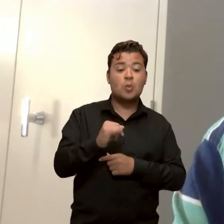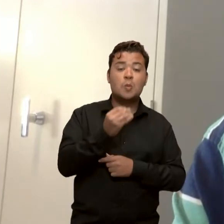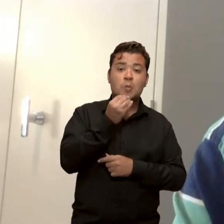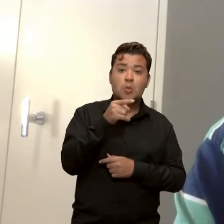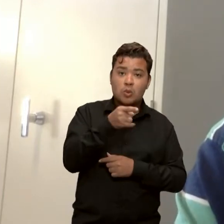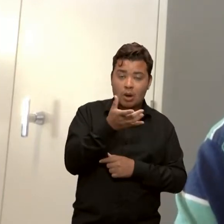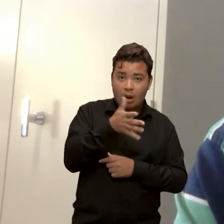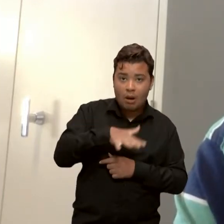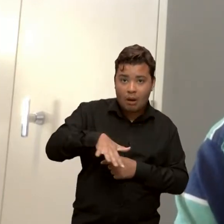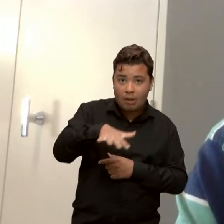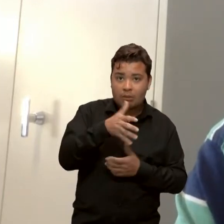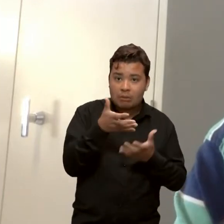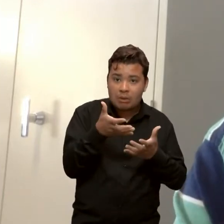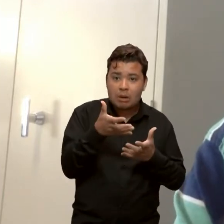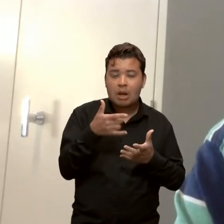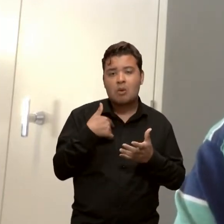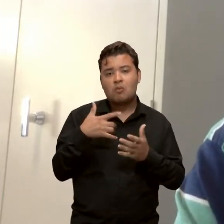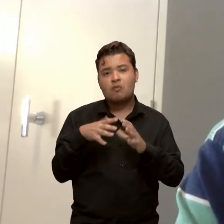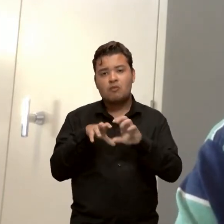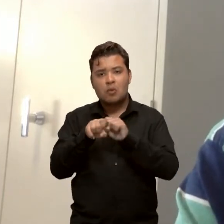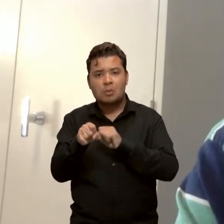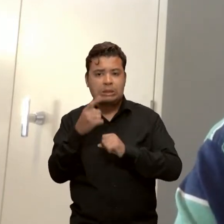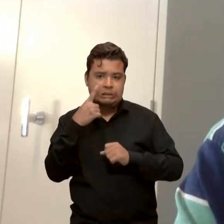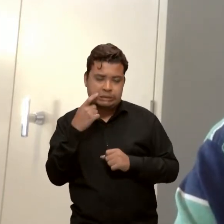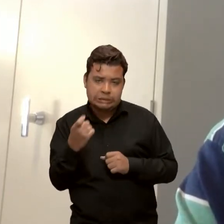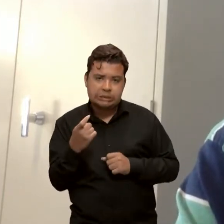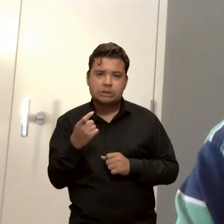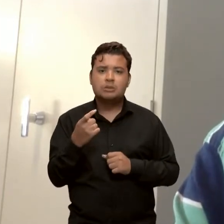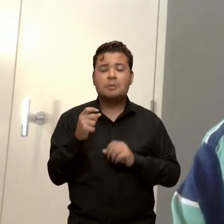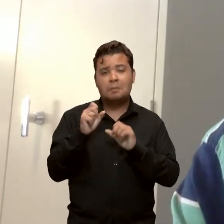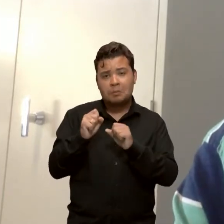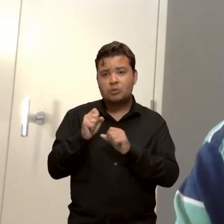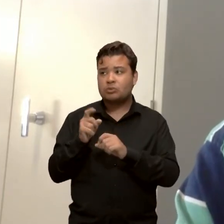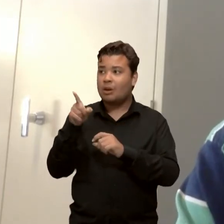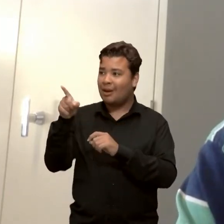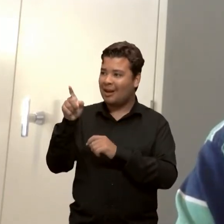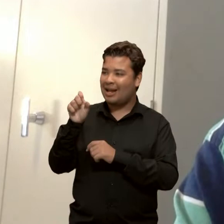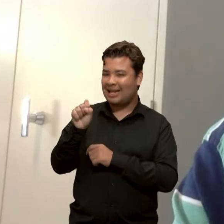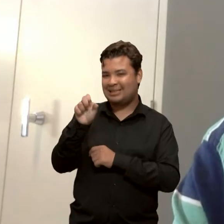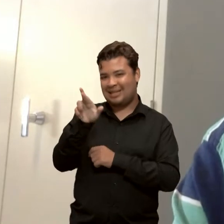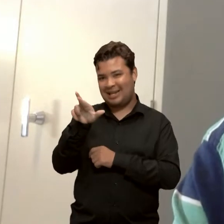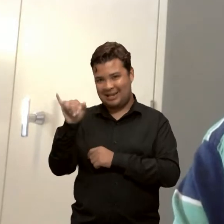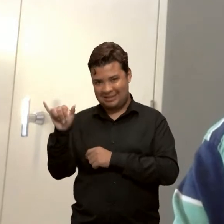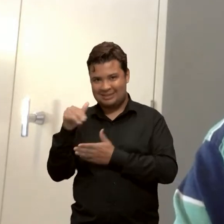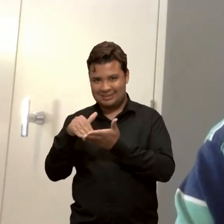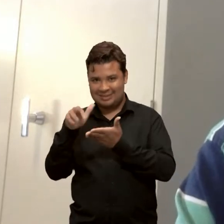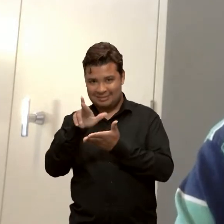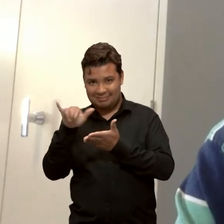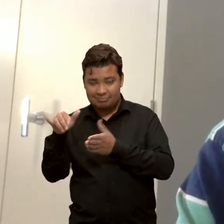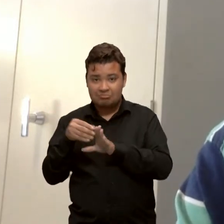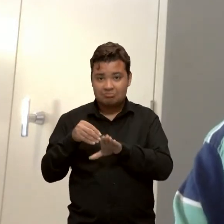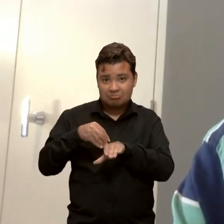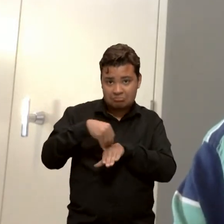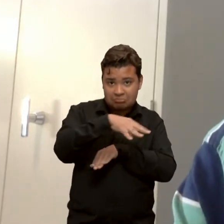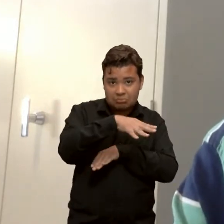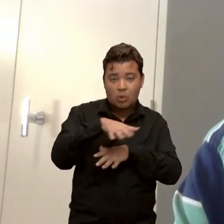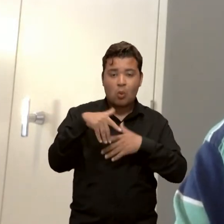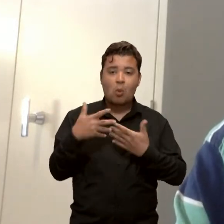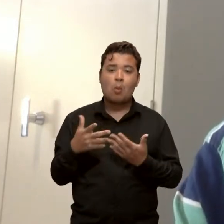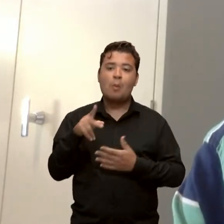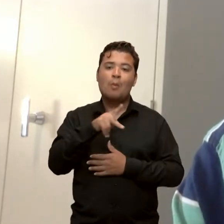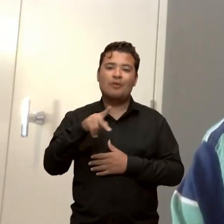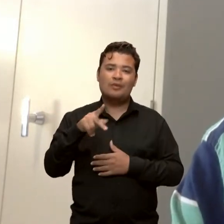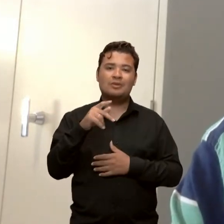oportunidades, formações interessantes, seja com o suporte da SRI, seja com o suporte de algum professor dele que estudou no